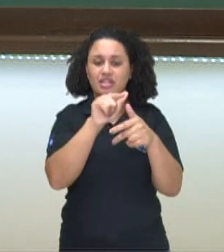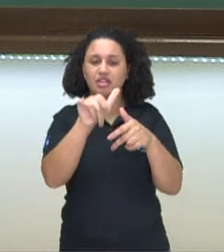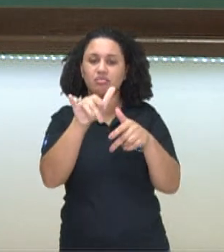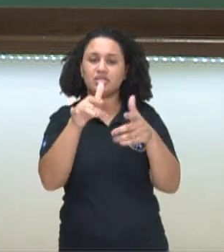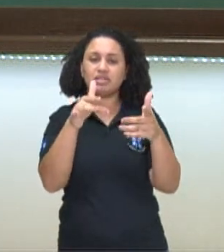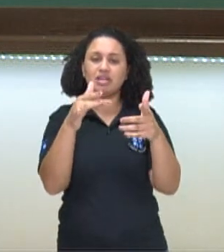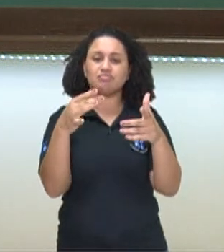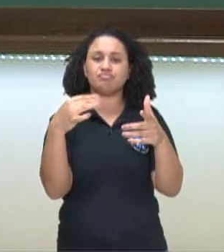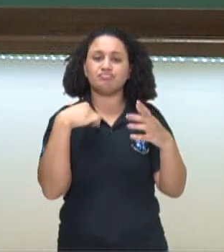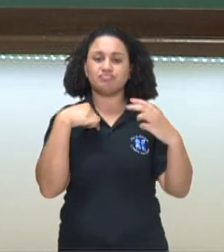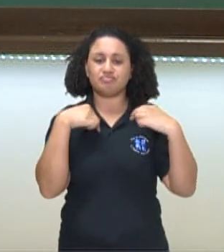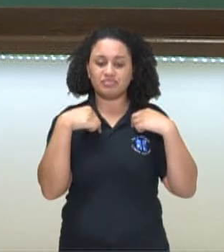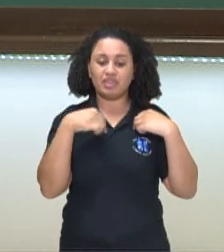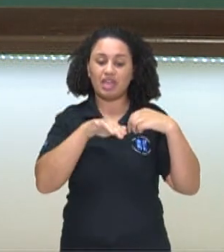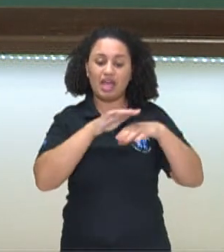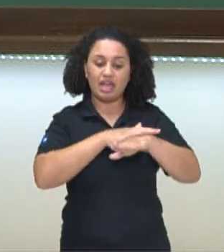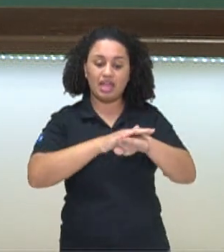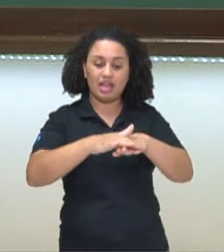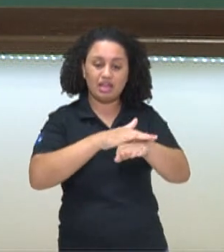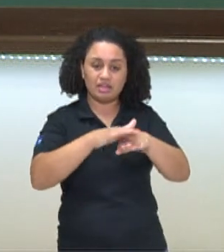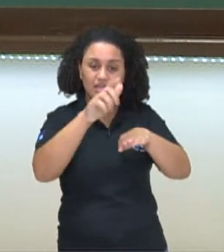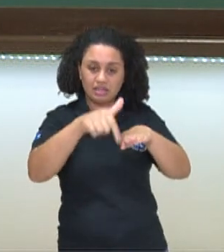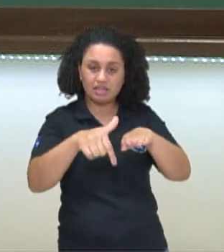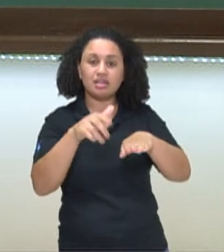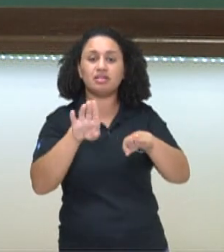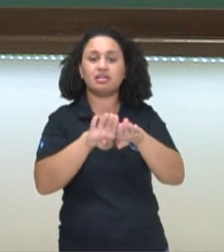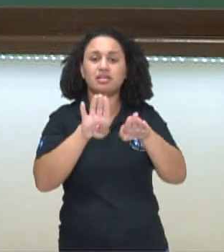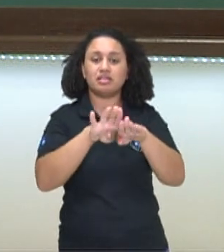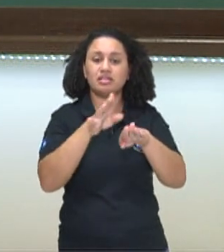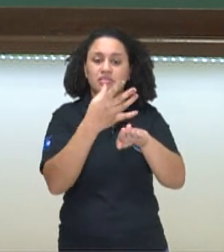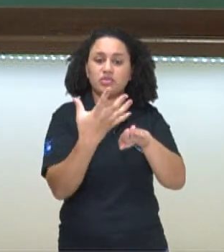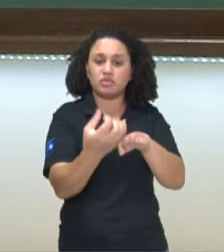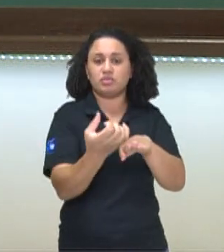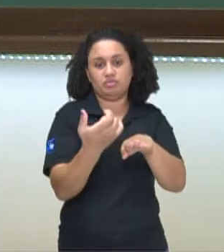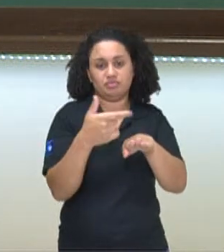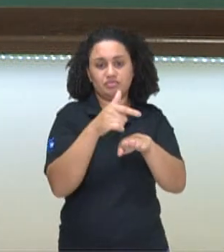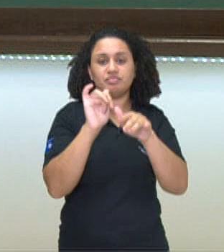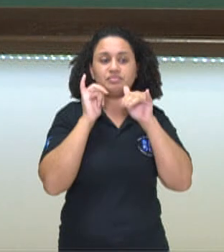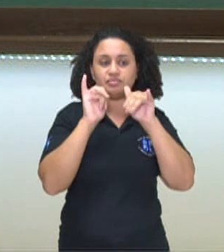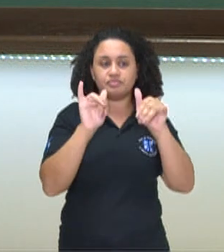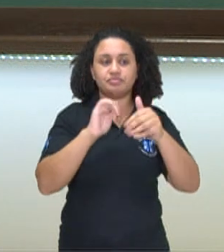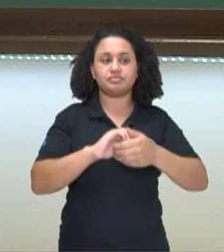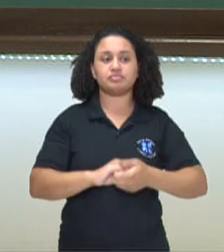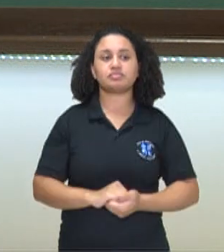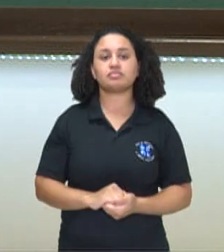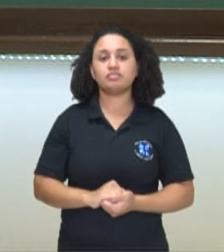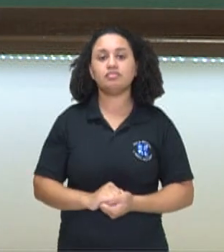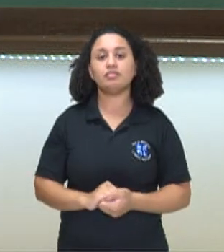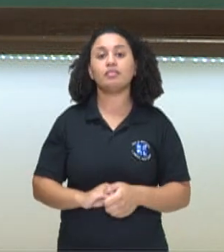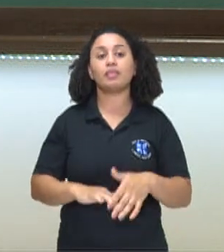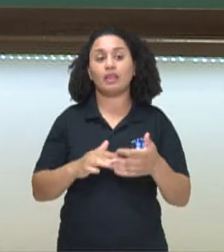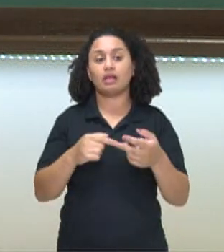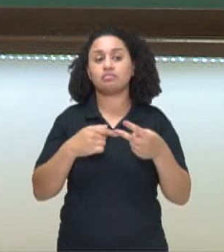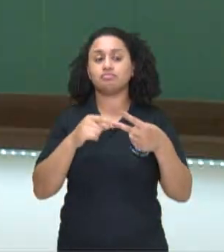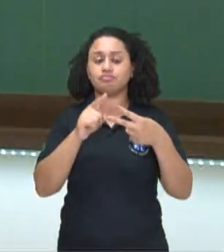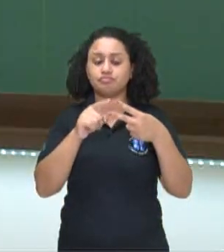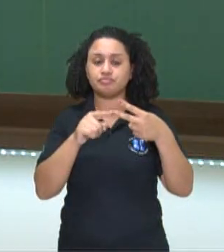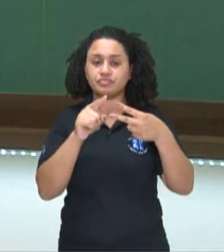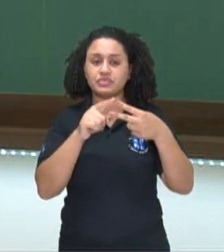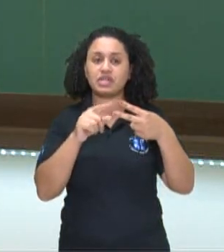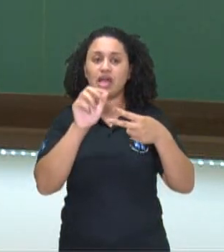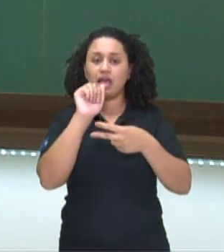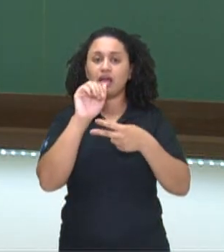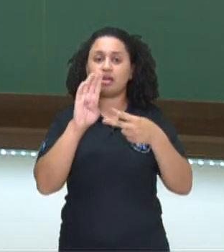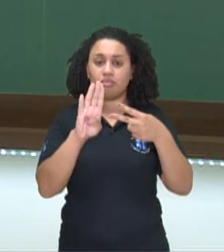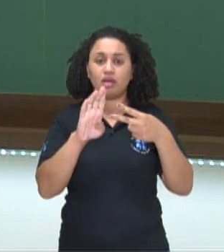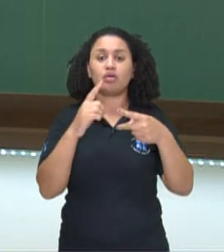na pessoa e liga a cama cirúrgica, que serve como meio aterrador, tá? Bom, aqui nesse caso, para que então